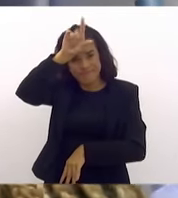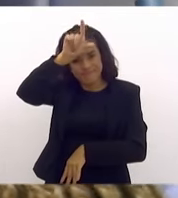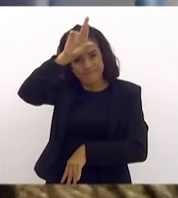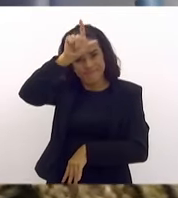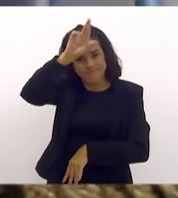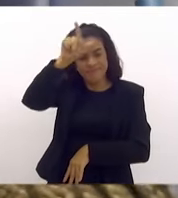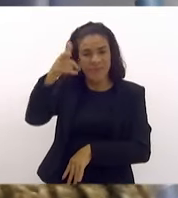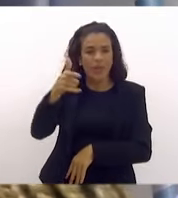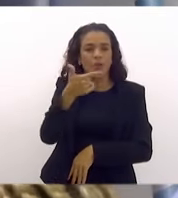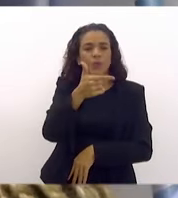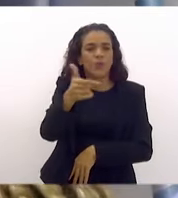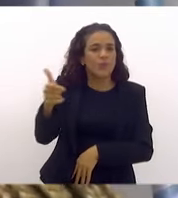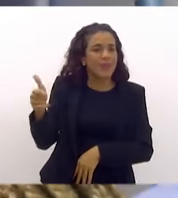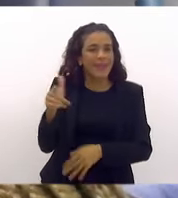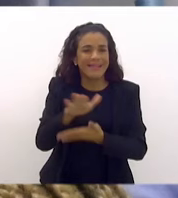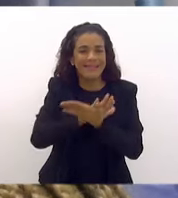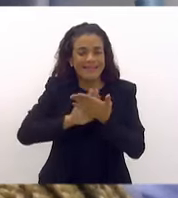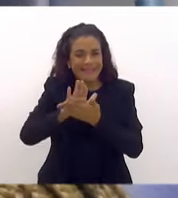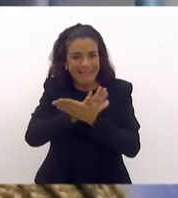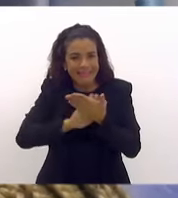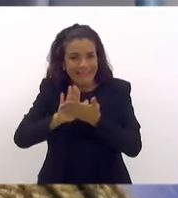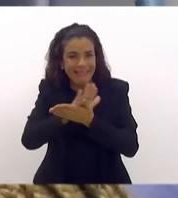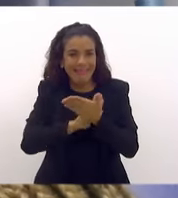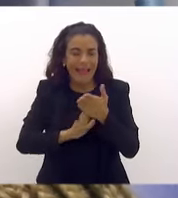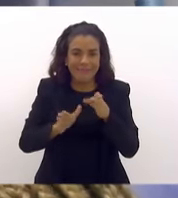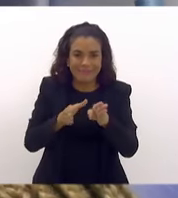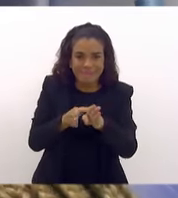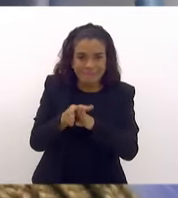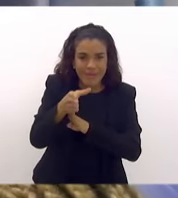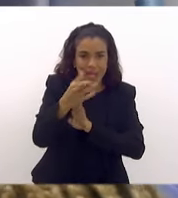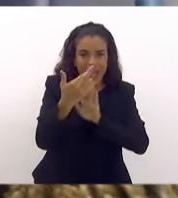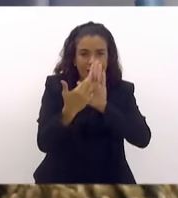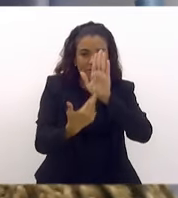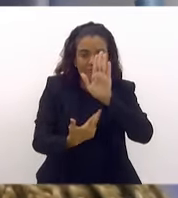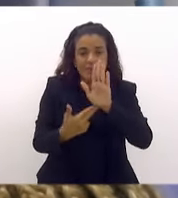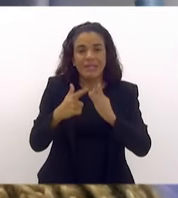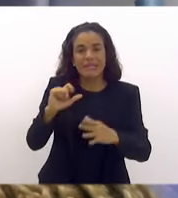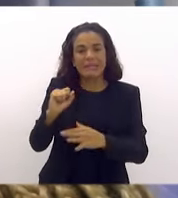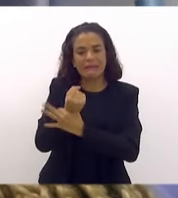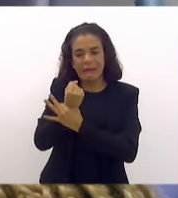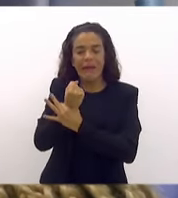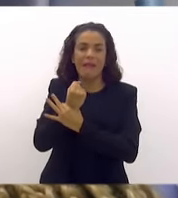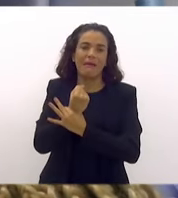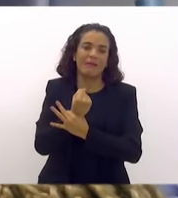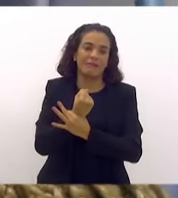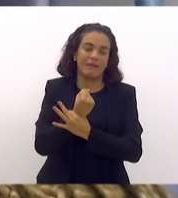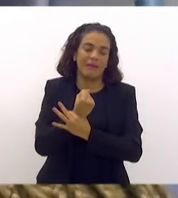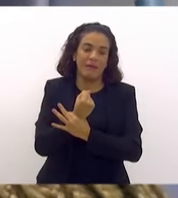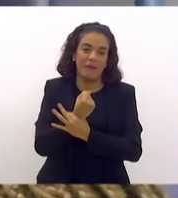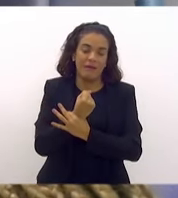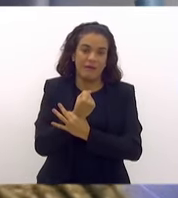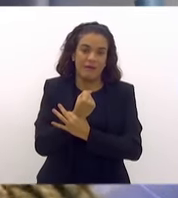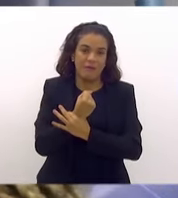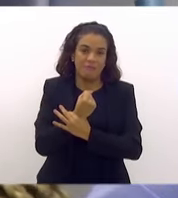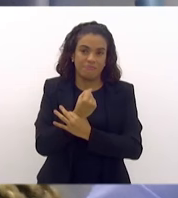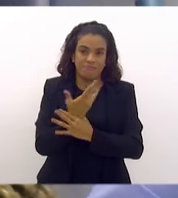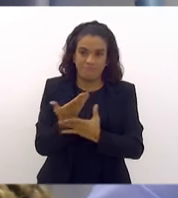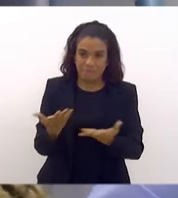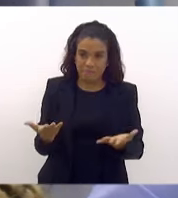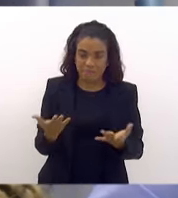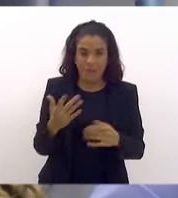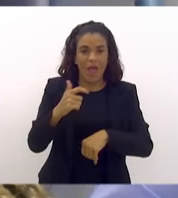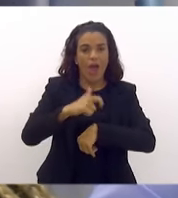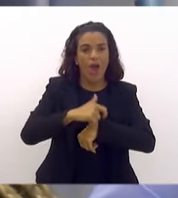ato normativo dentro dessas delegacias que Garanta um procedimentos semelhantes na hora de o